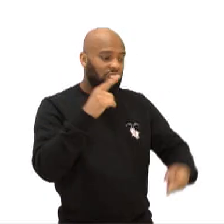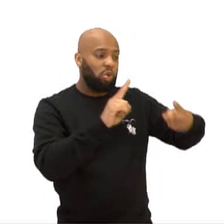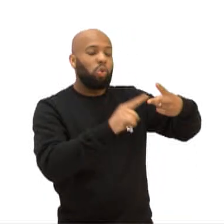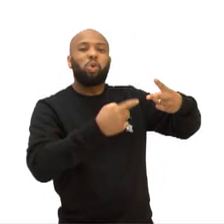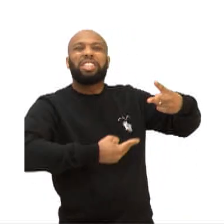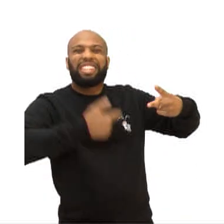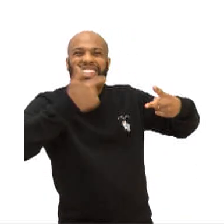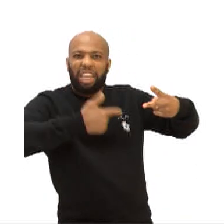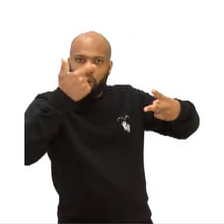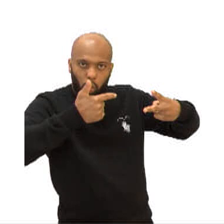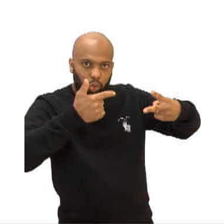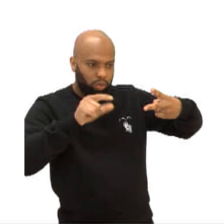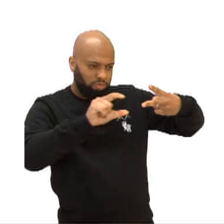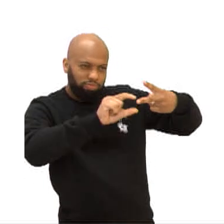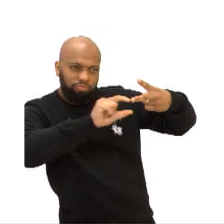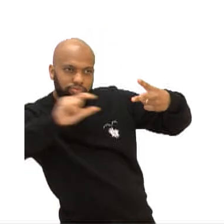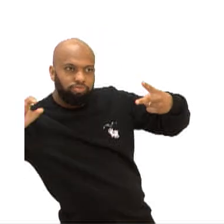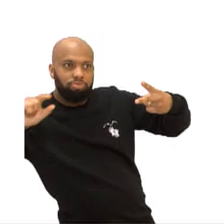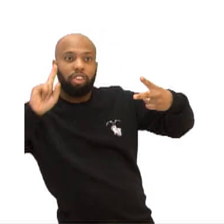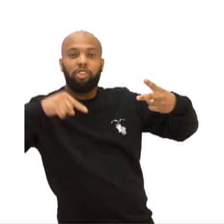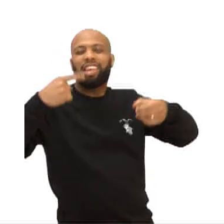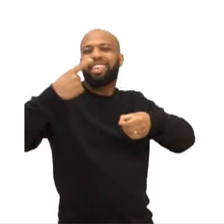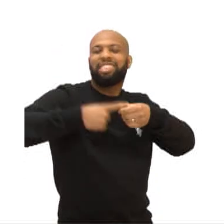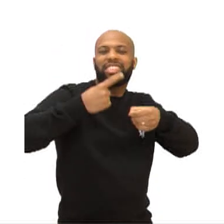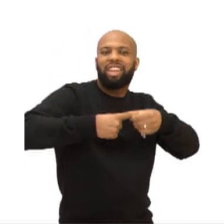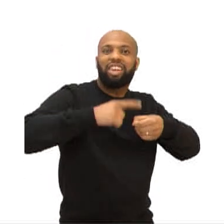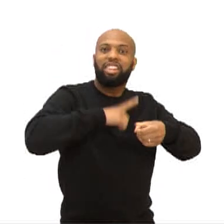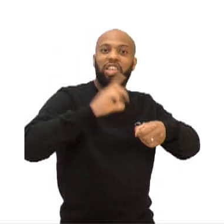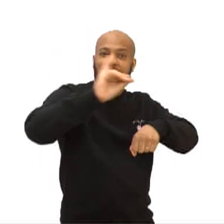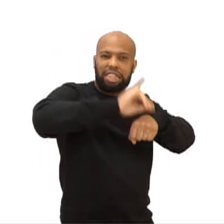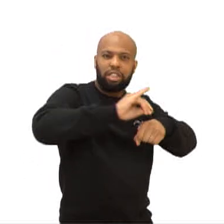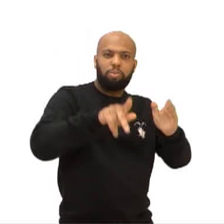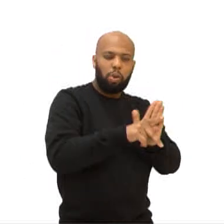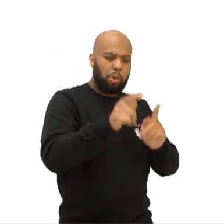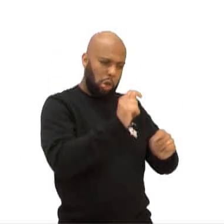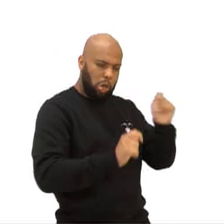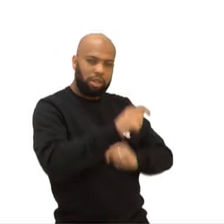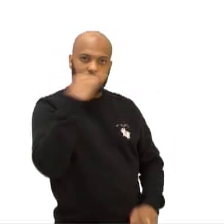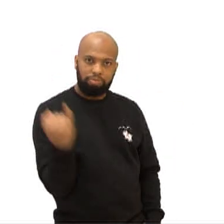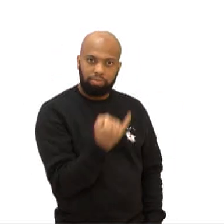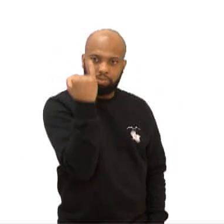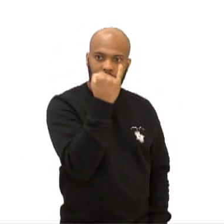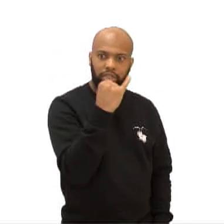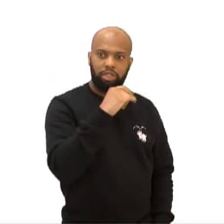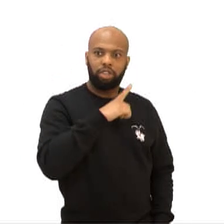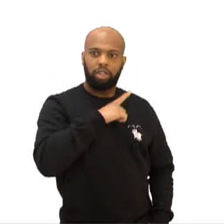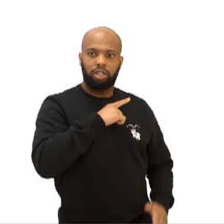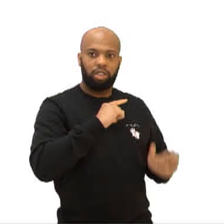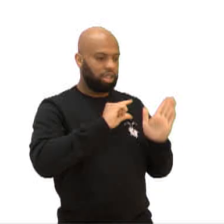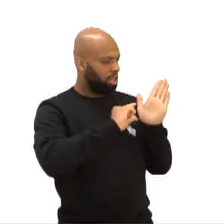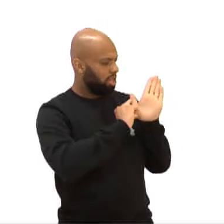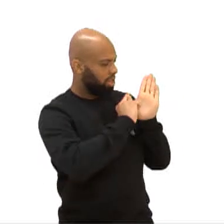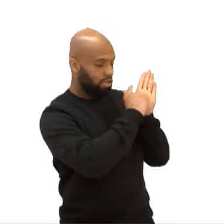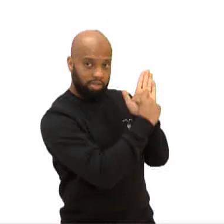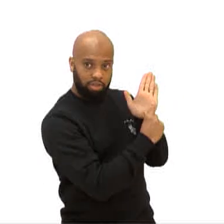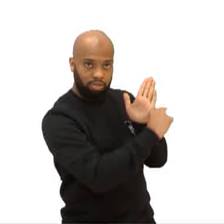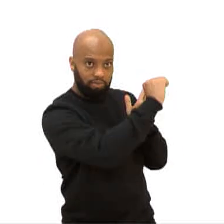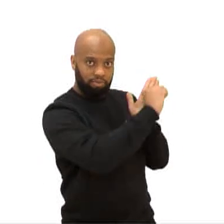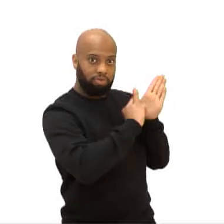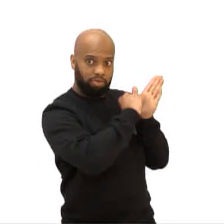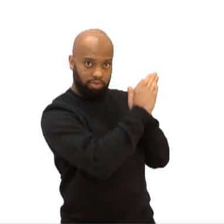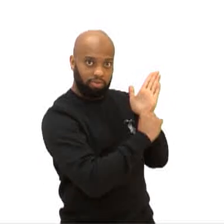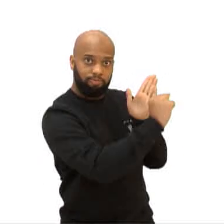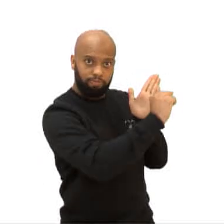e Joanesburgo são os principais centros econômicos da África subsaariana. Vamos lá, professora? Na